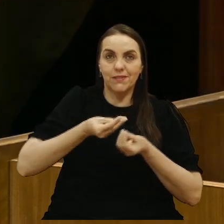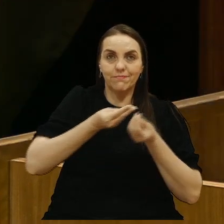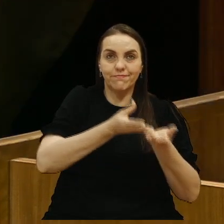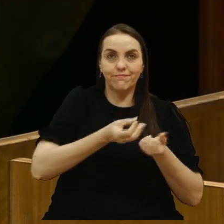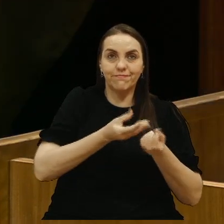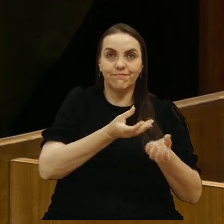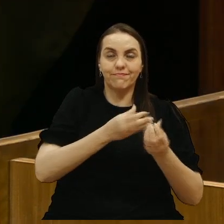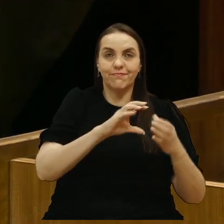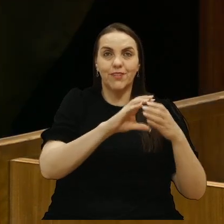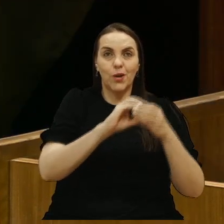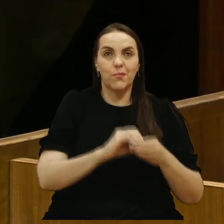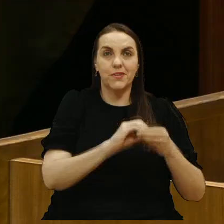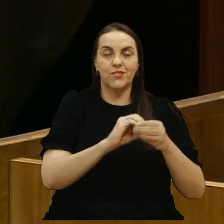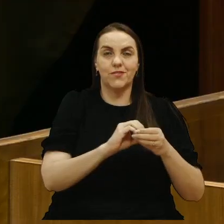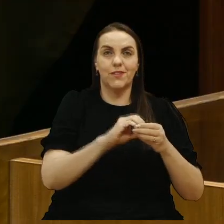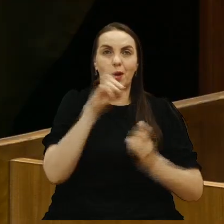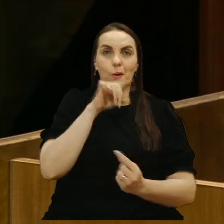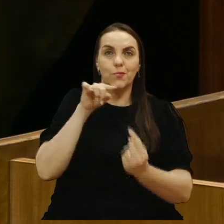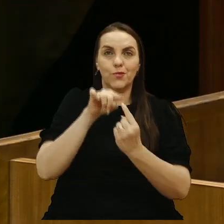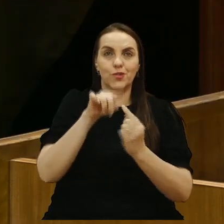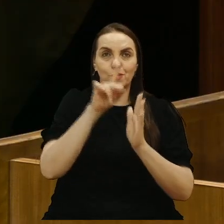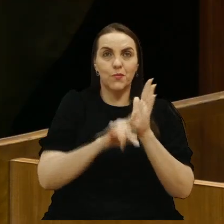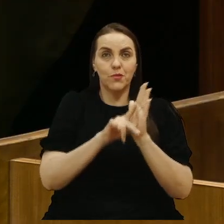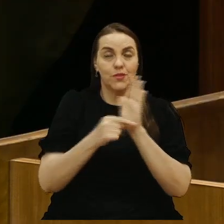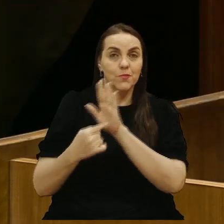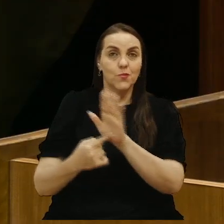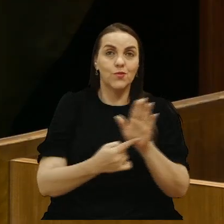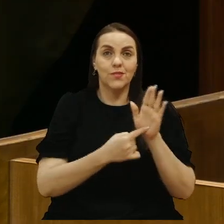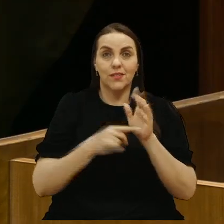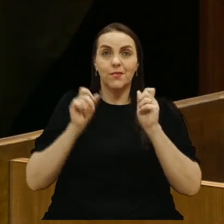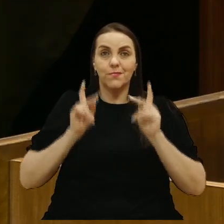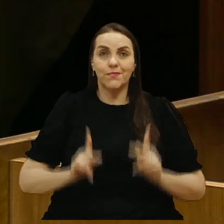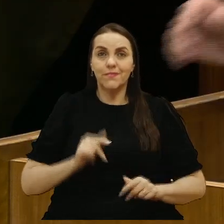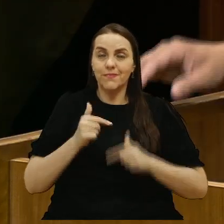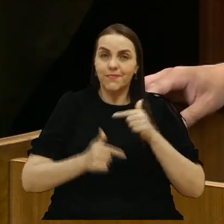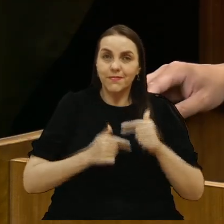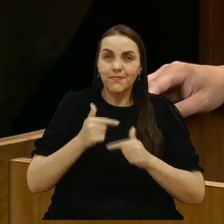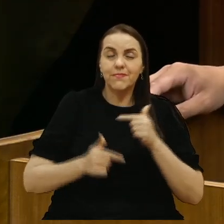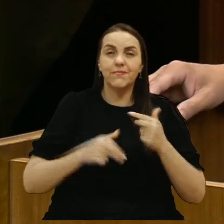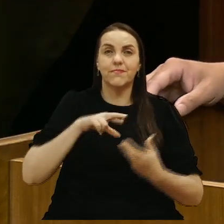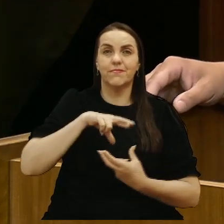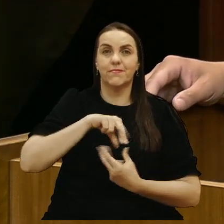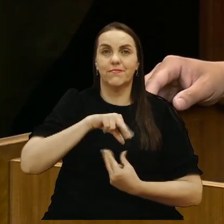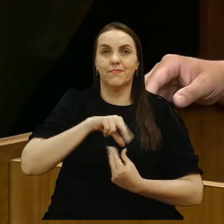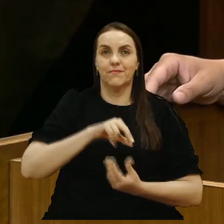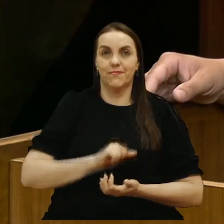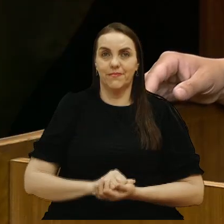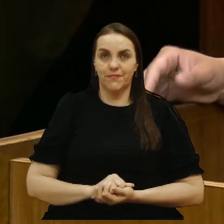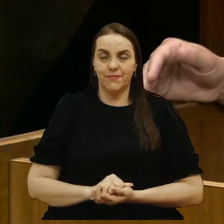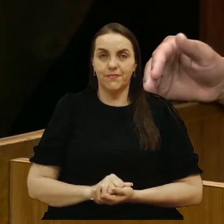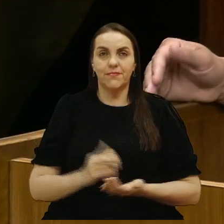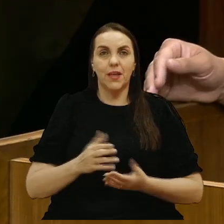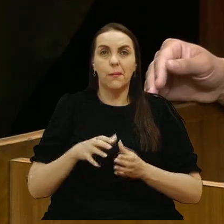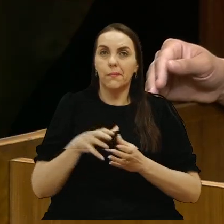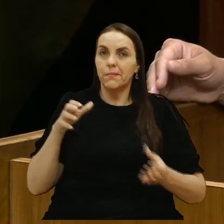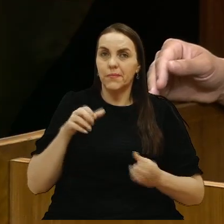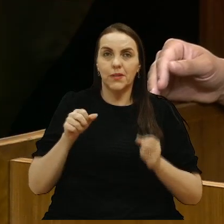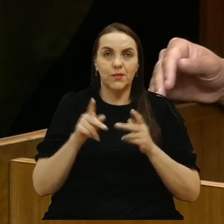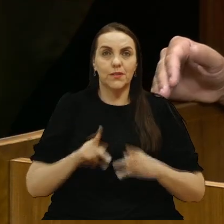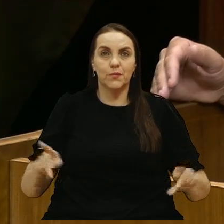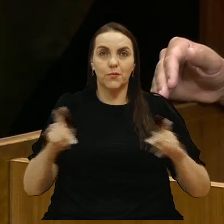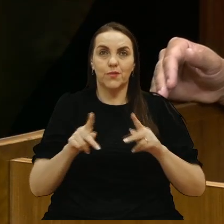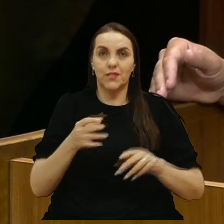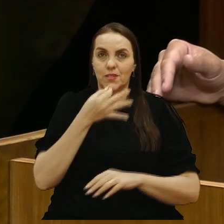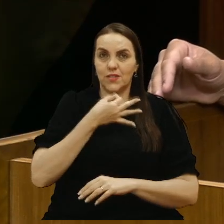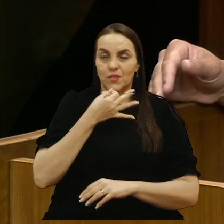o intuito do projeto era mostrar que existe pessoas que trabalham com material reciclado. Hoje, a maior parte da população de